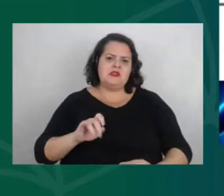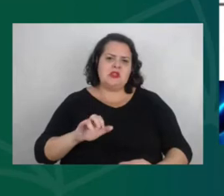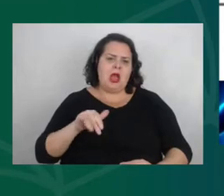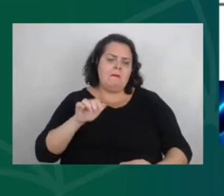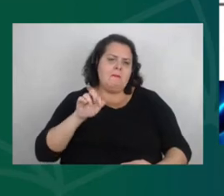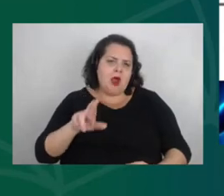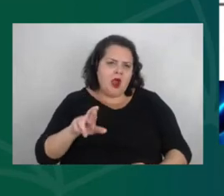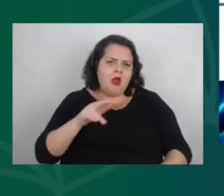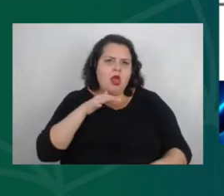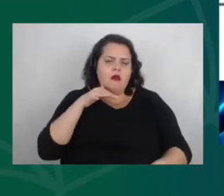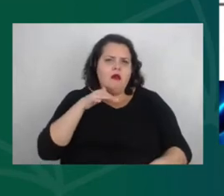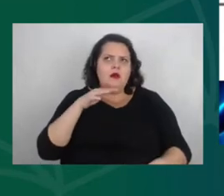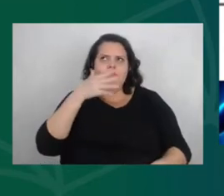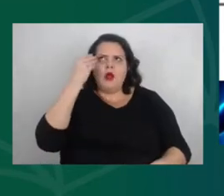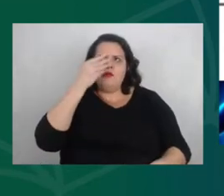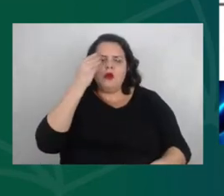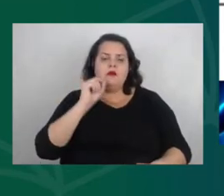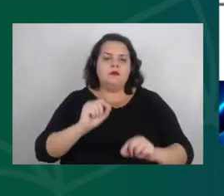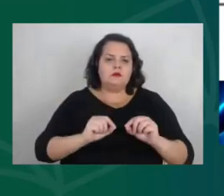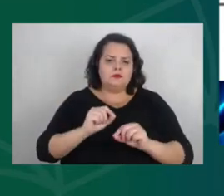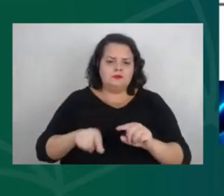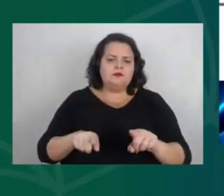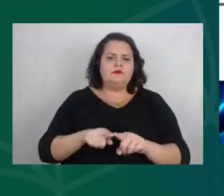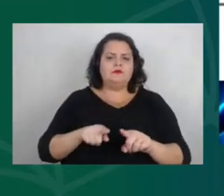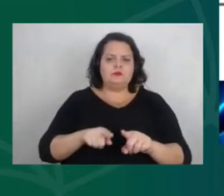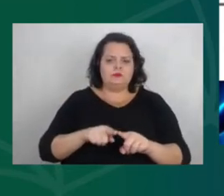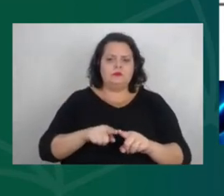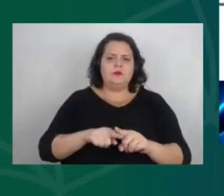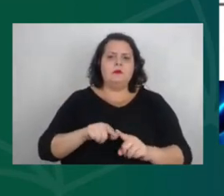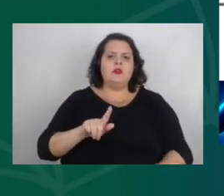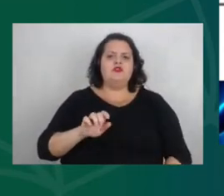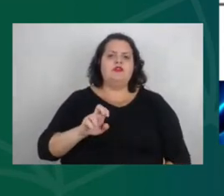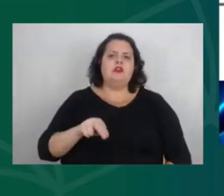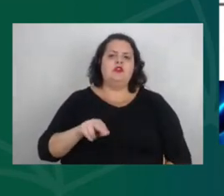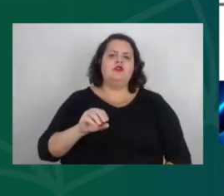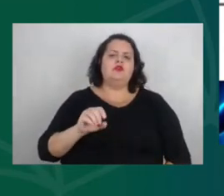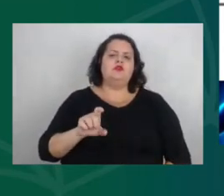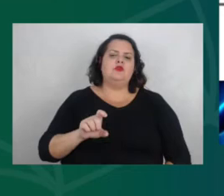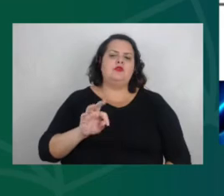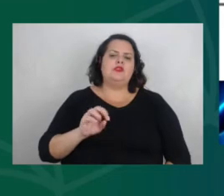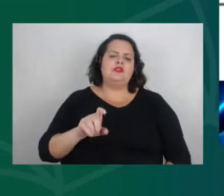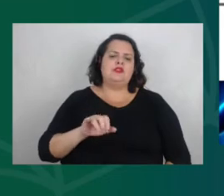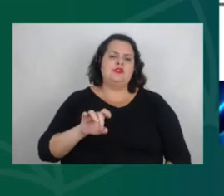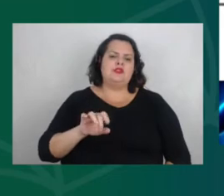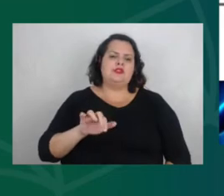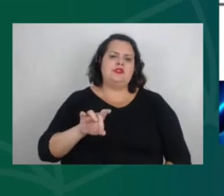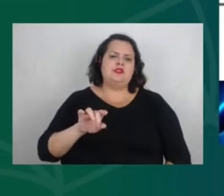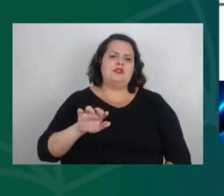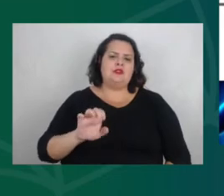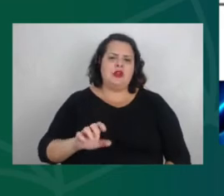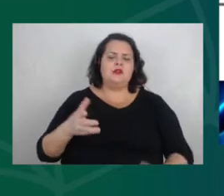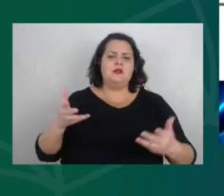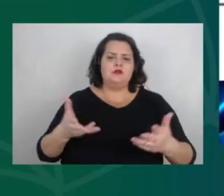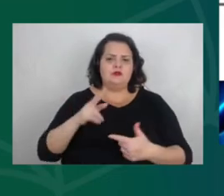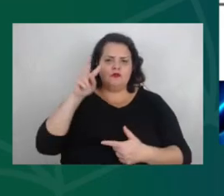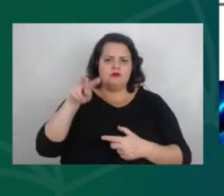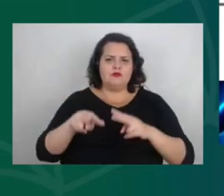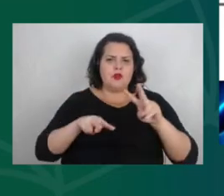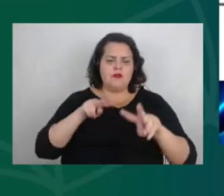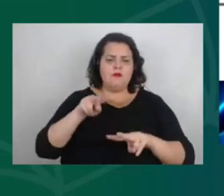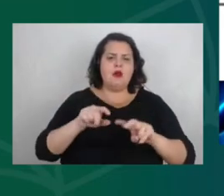ou genotoxicidade, que é o meu enfoque hoje. Então, nós vamos falar sobre os efeitos dos